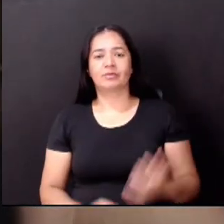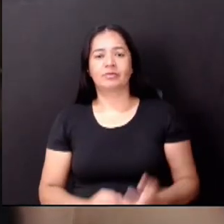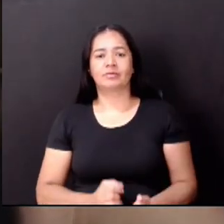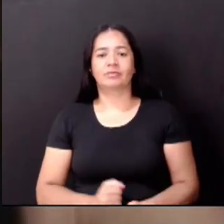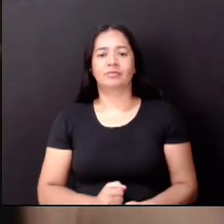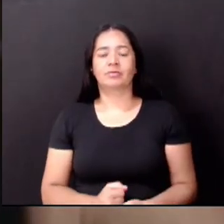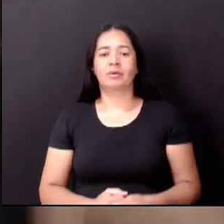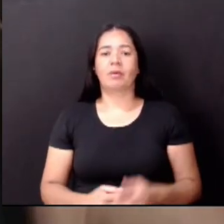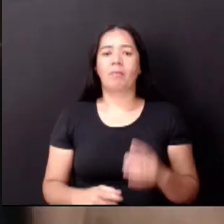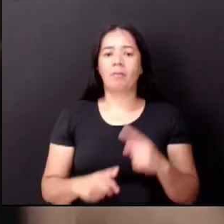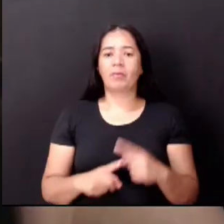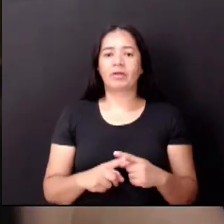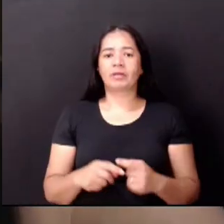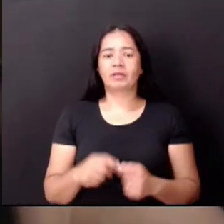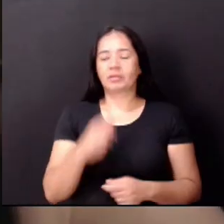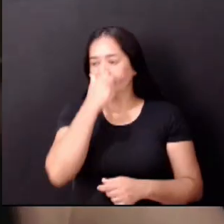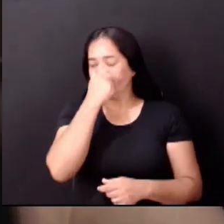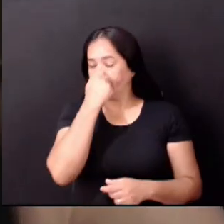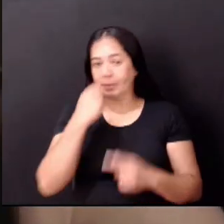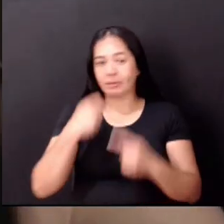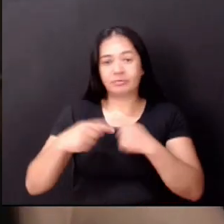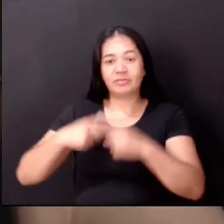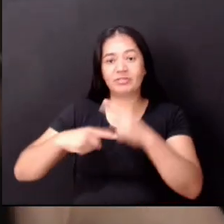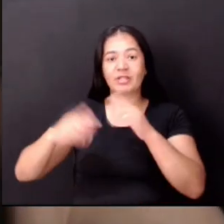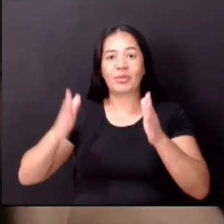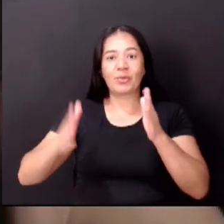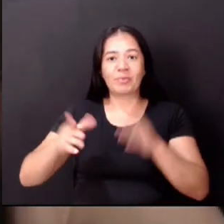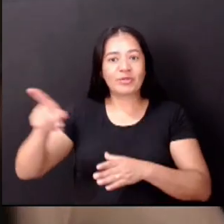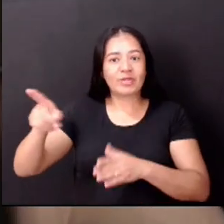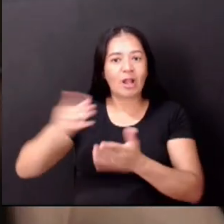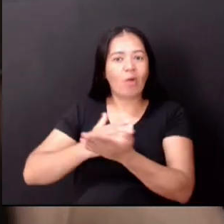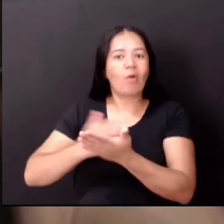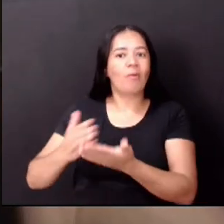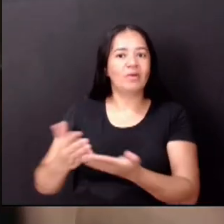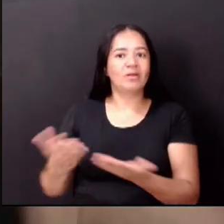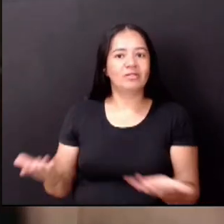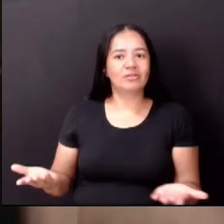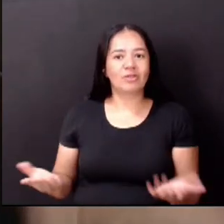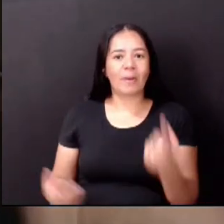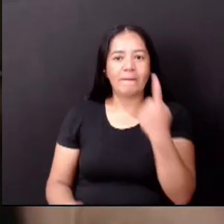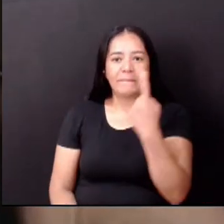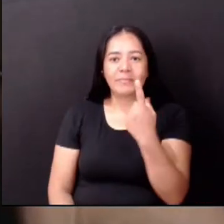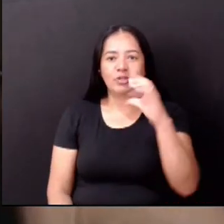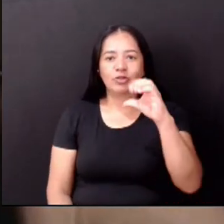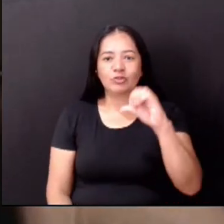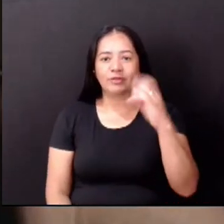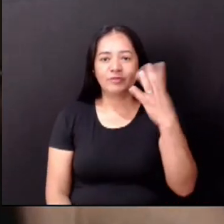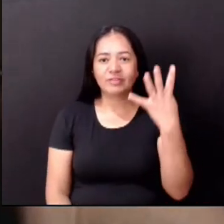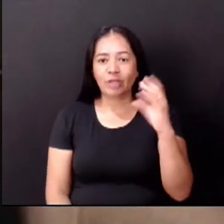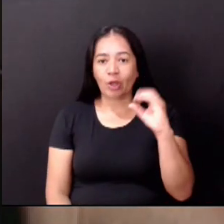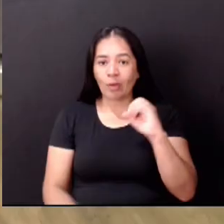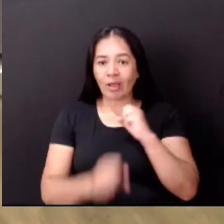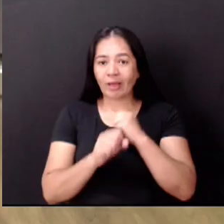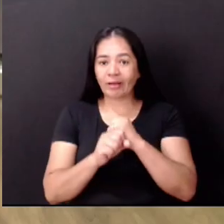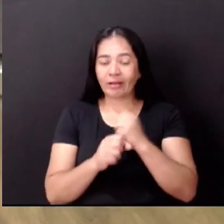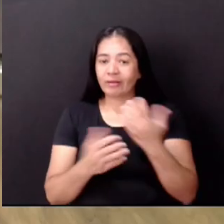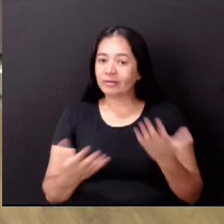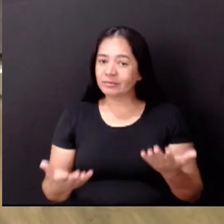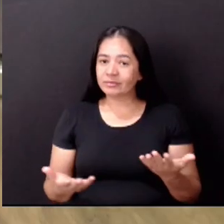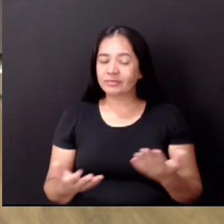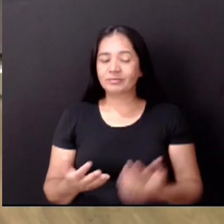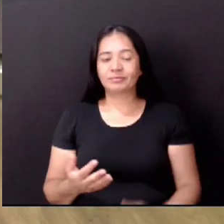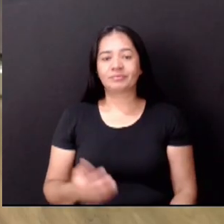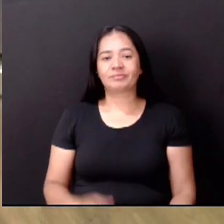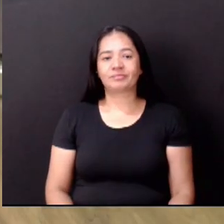verdadeiramente revolucionária para a época que ele começou, né? Os idos de 1940. E Denise, eu achei interessante